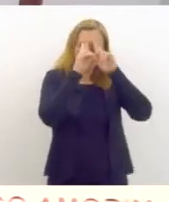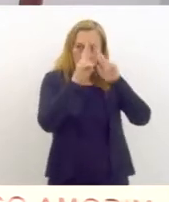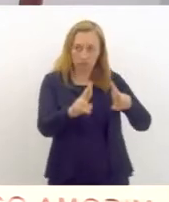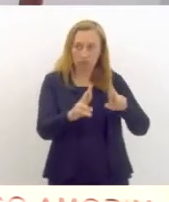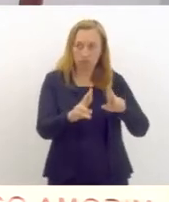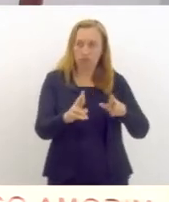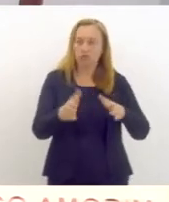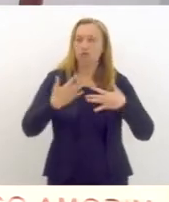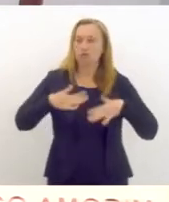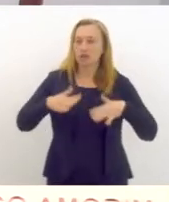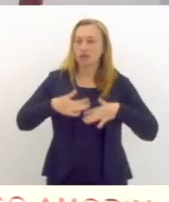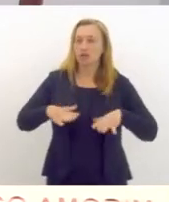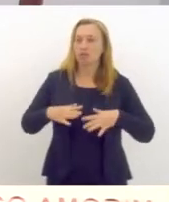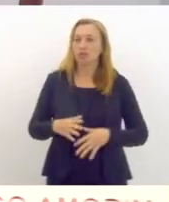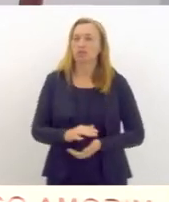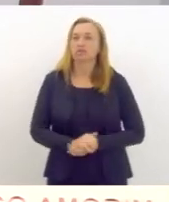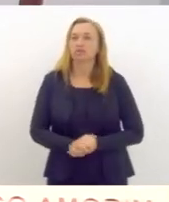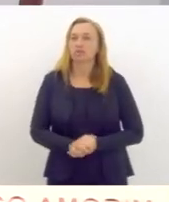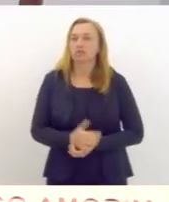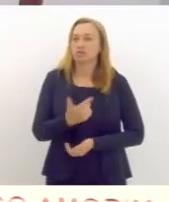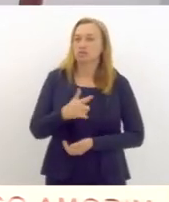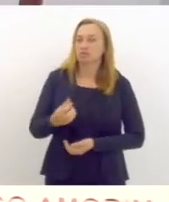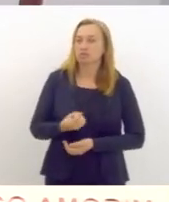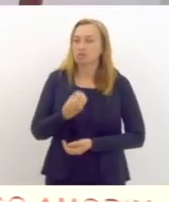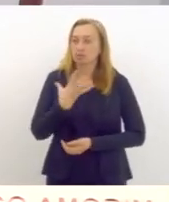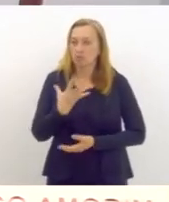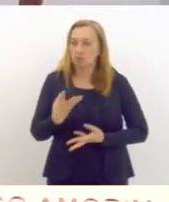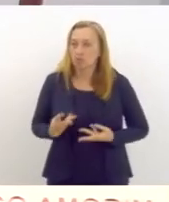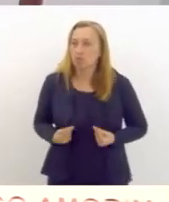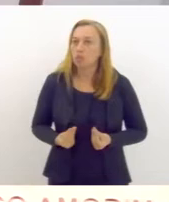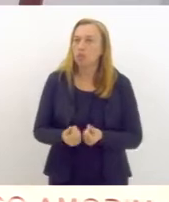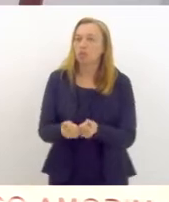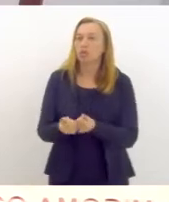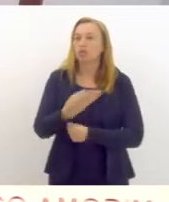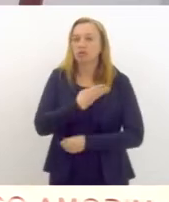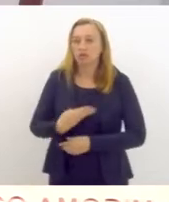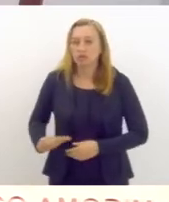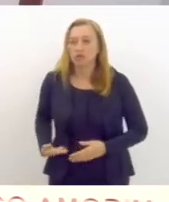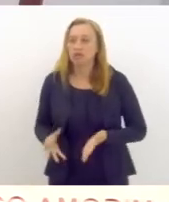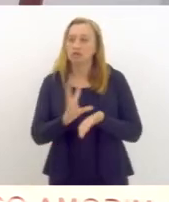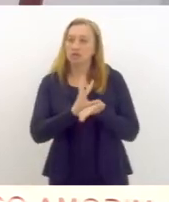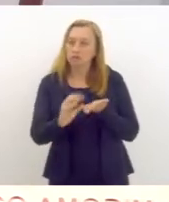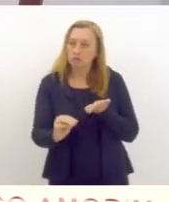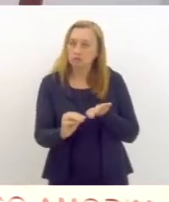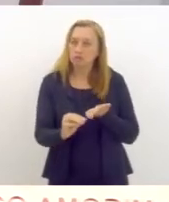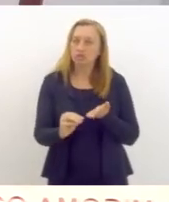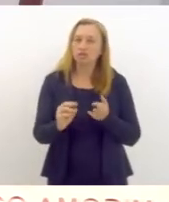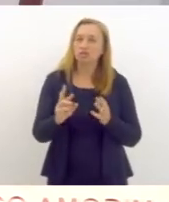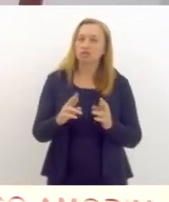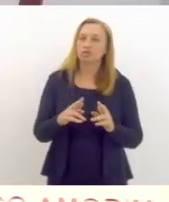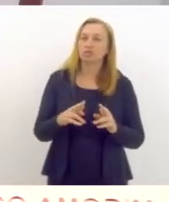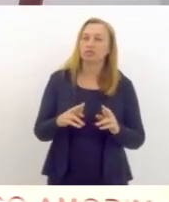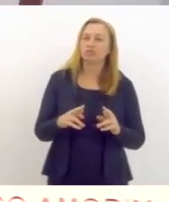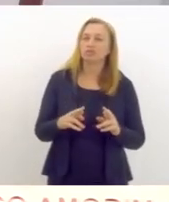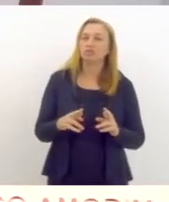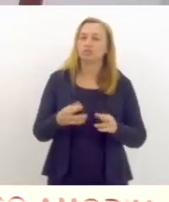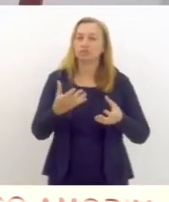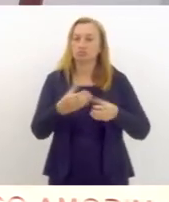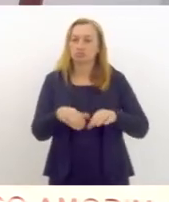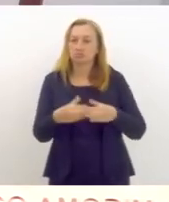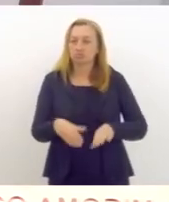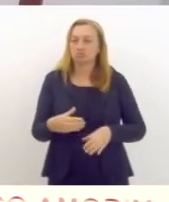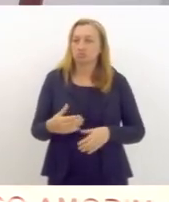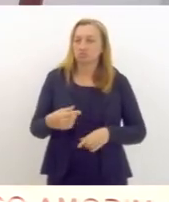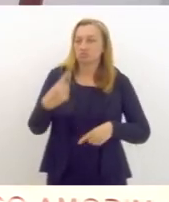muita tranquilidade se não fosse a boa vontade a sensibilidade do governador nas pautas relacionadas a concurso não teria nem sentido